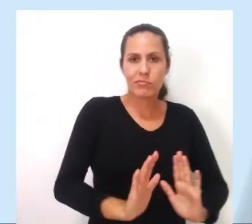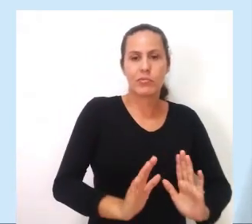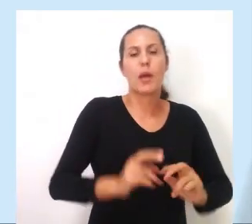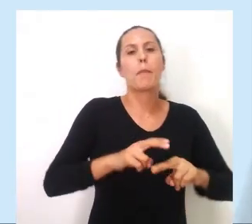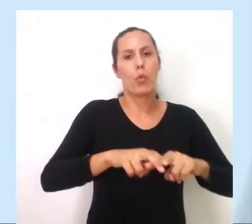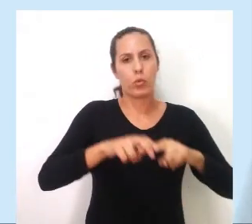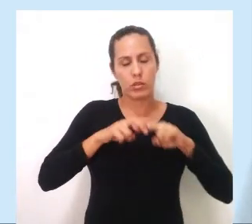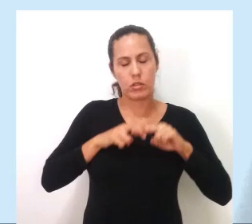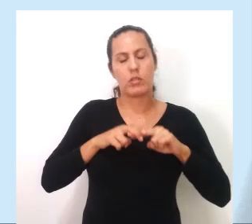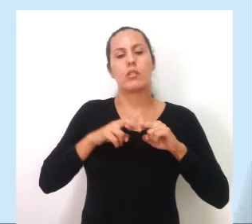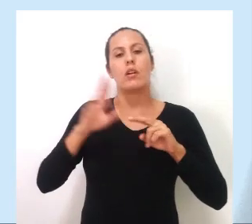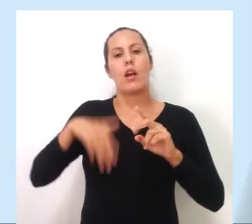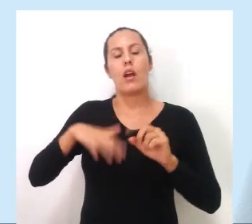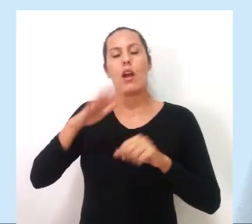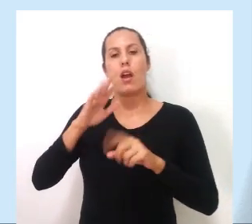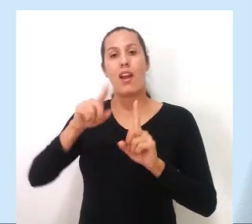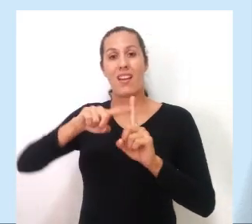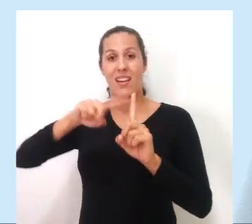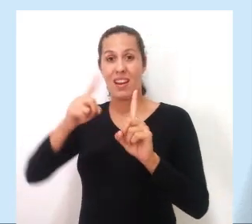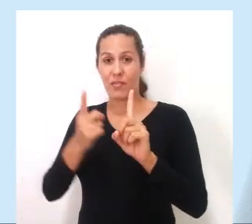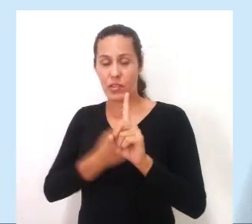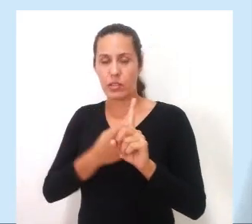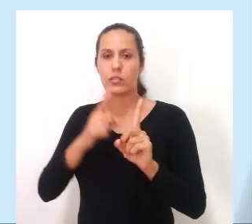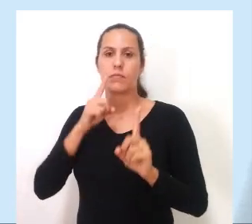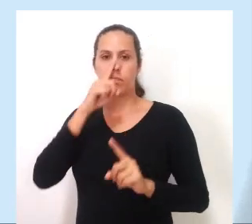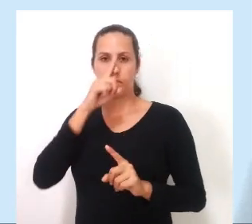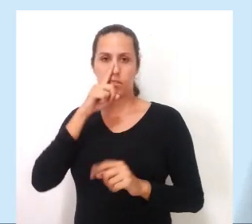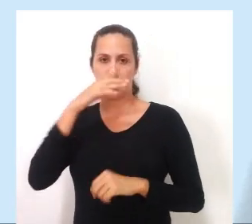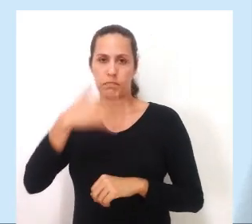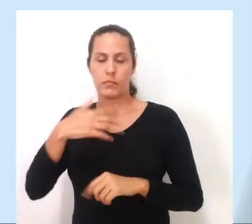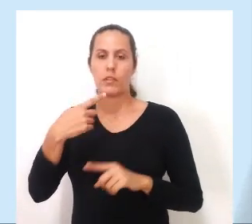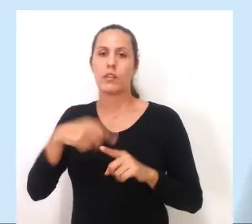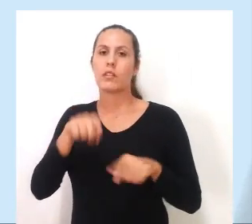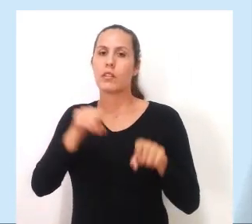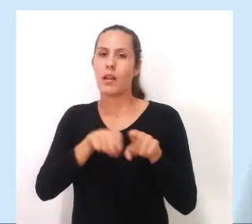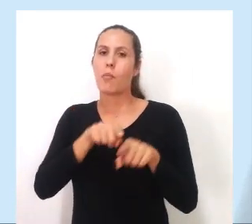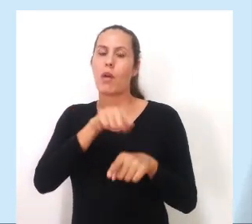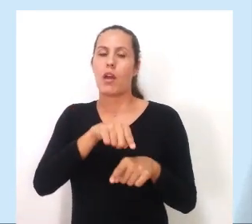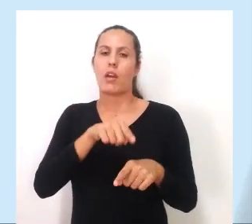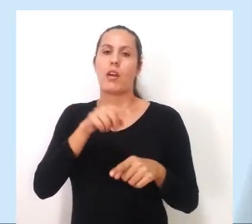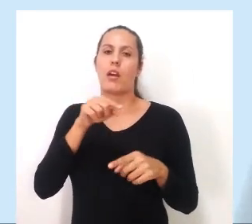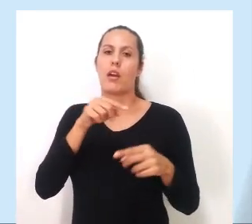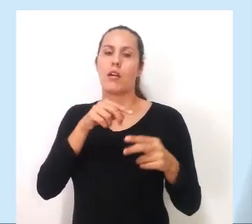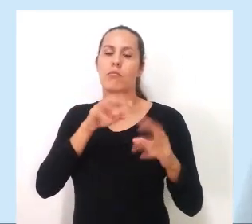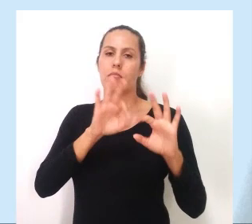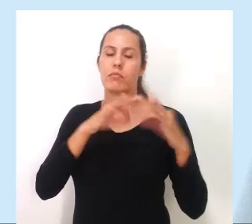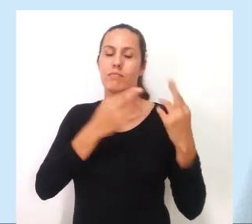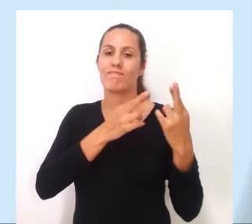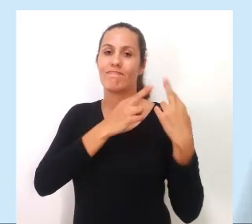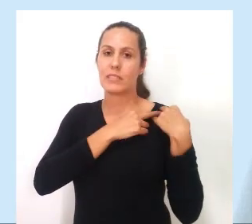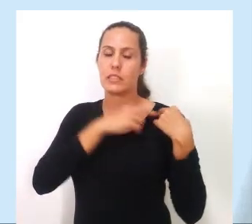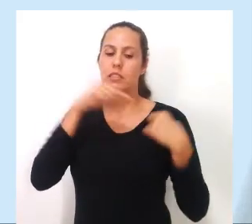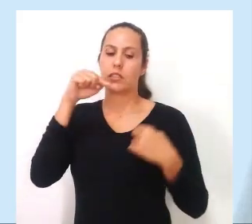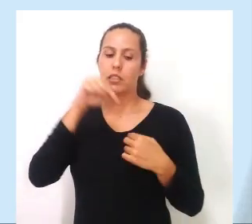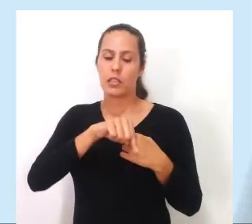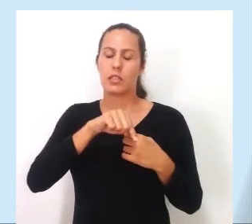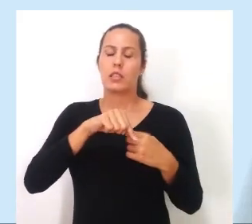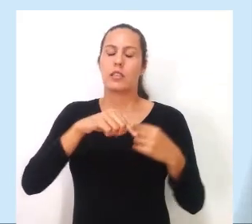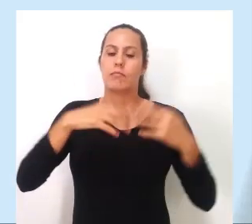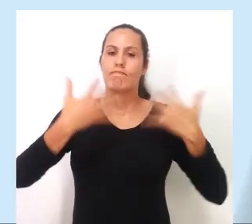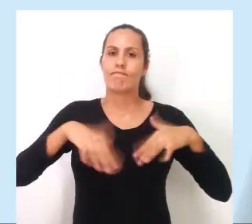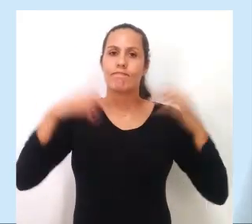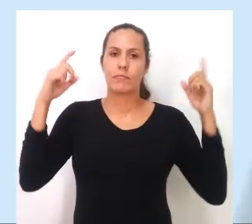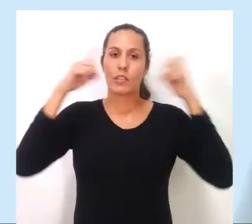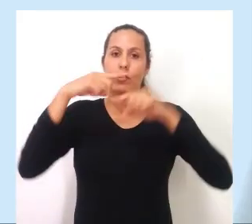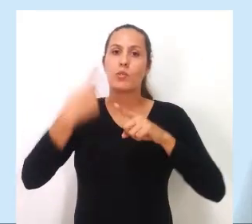Por isso que é uma gravidez de alto risco. E é uma paternidade irresponsável, porque na realidade o pai